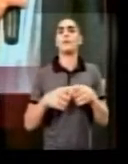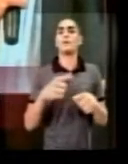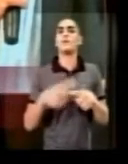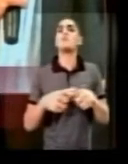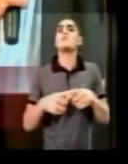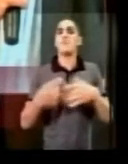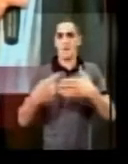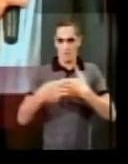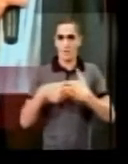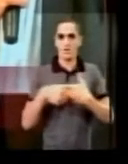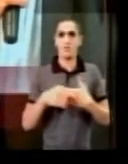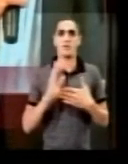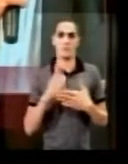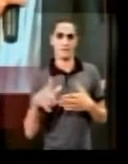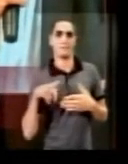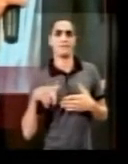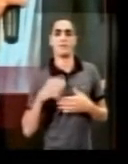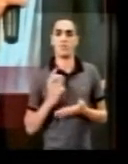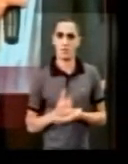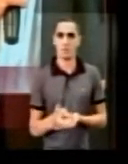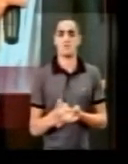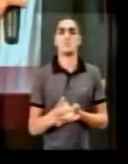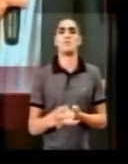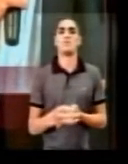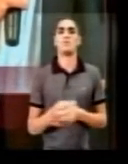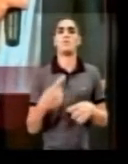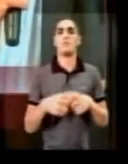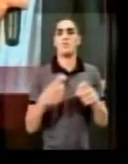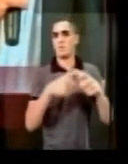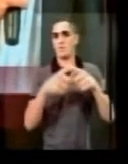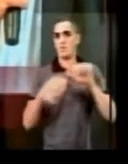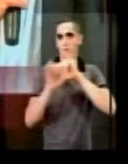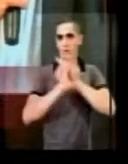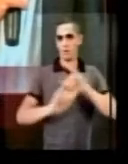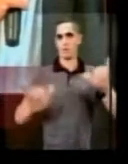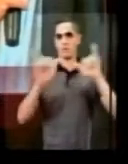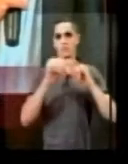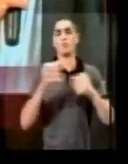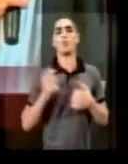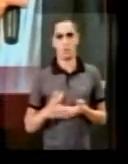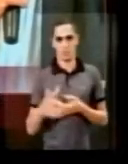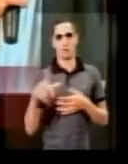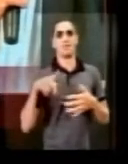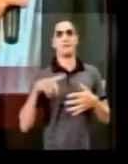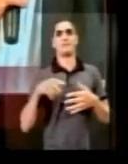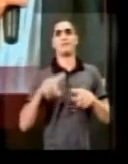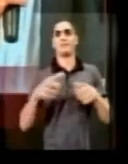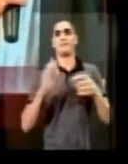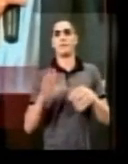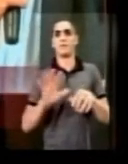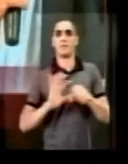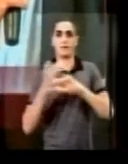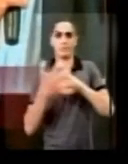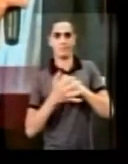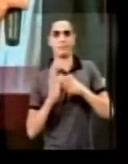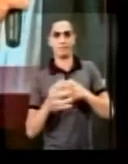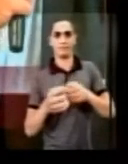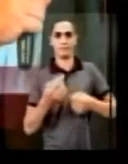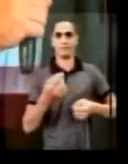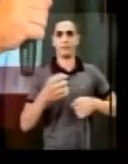imunidade ainda é persistente. Nós não sabemos por quanto tempo, porém, ele já tem